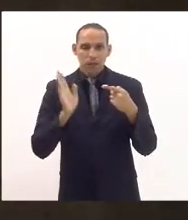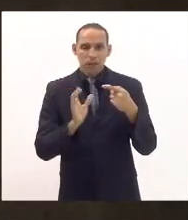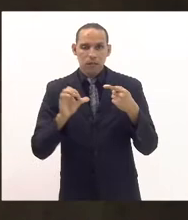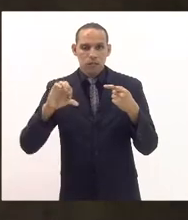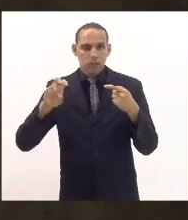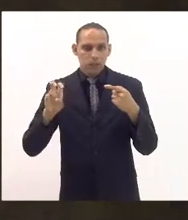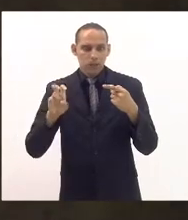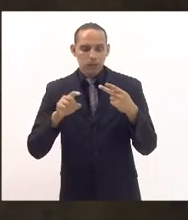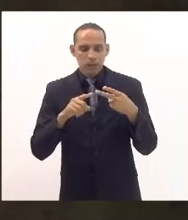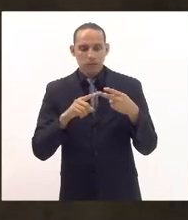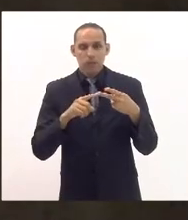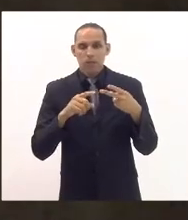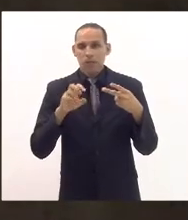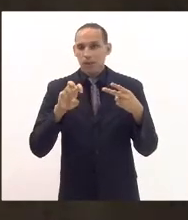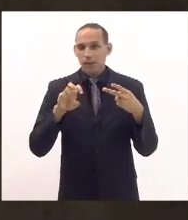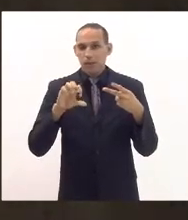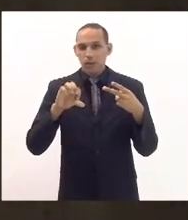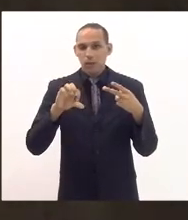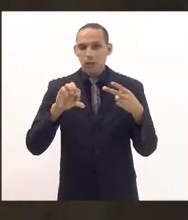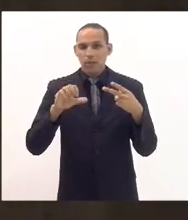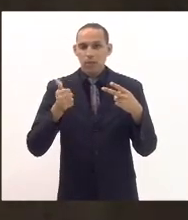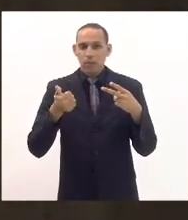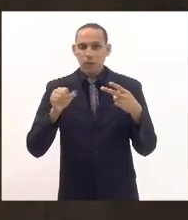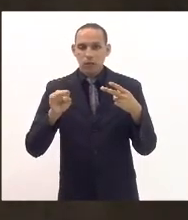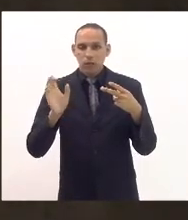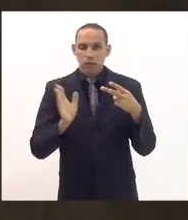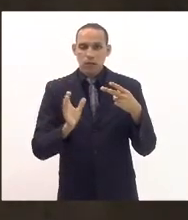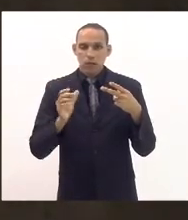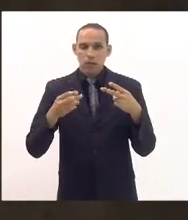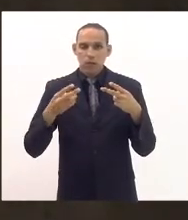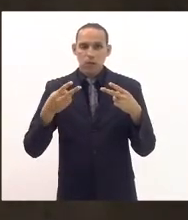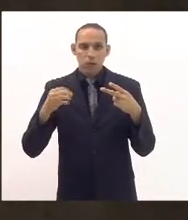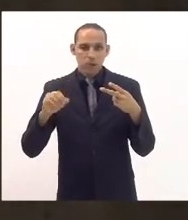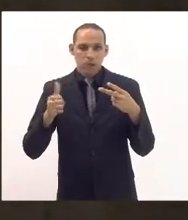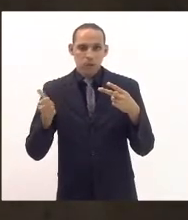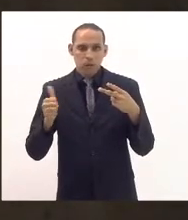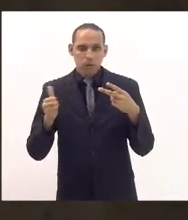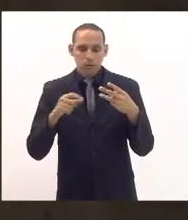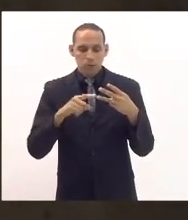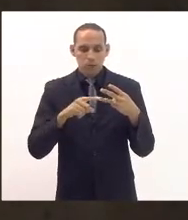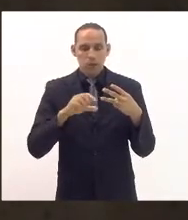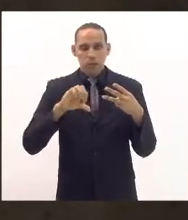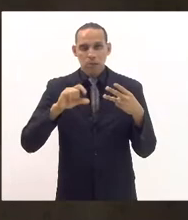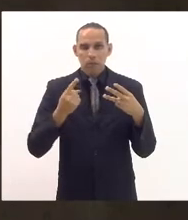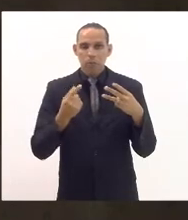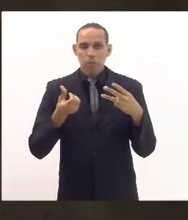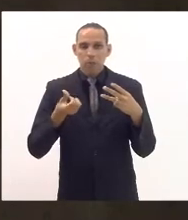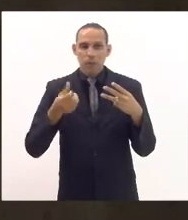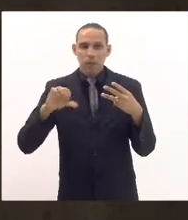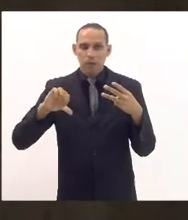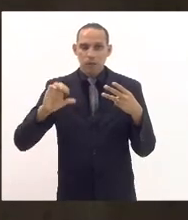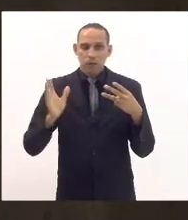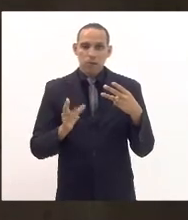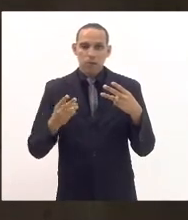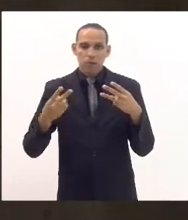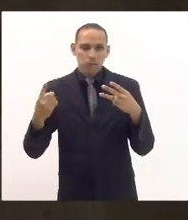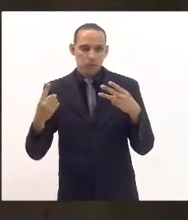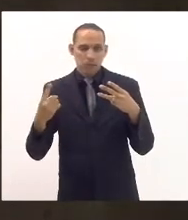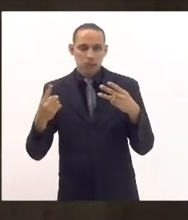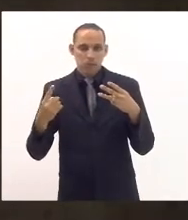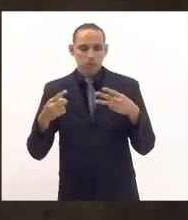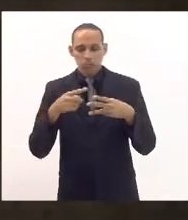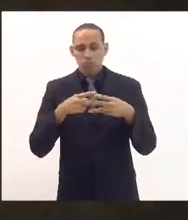de 95 a 59 18 de 2011 EA 9169 2021